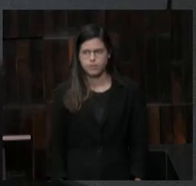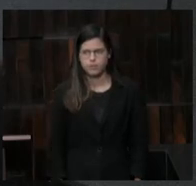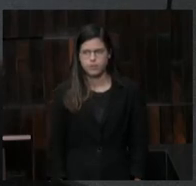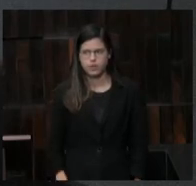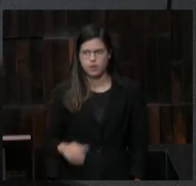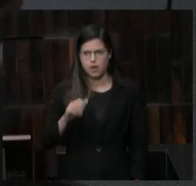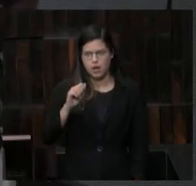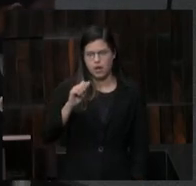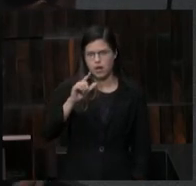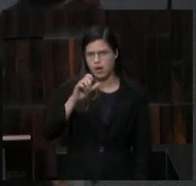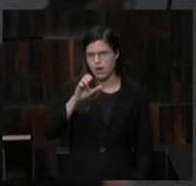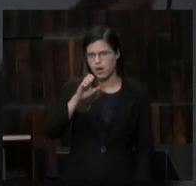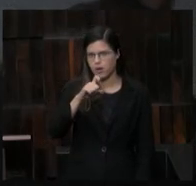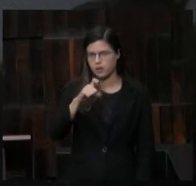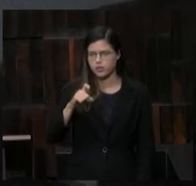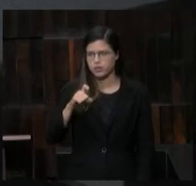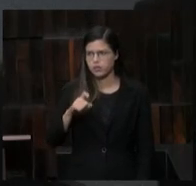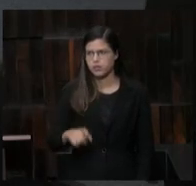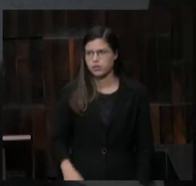o